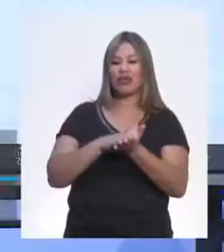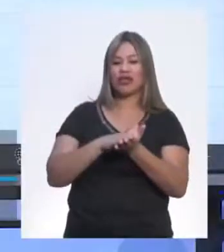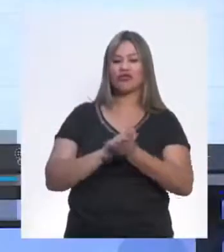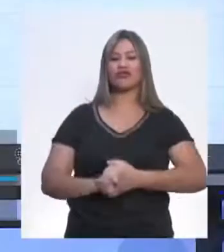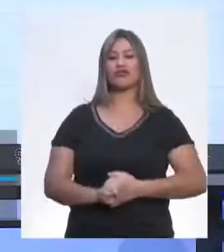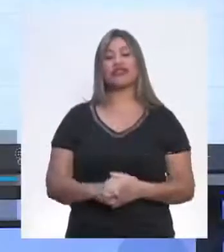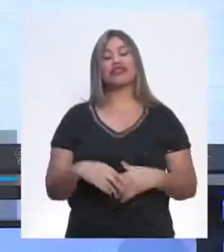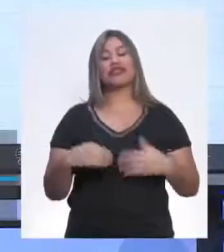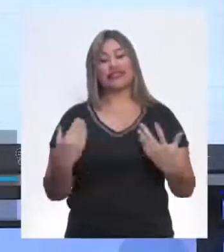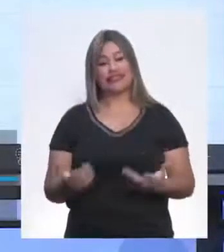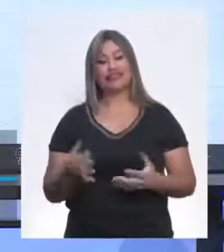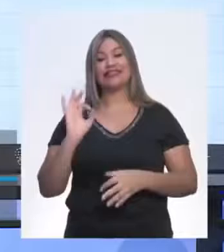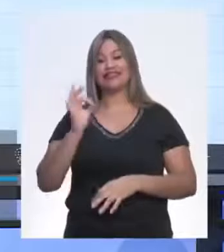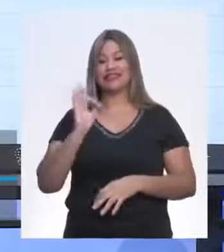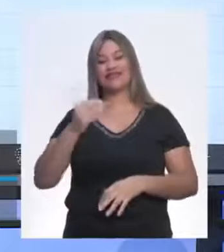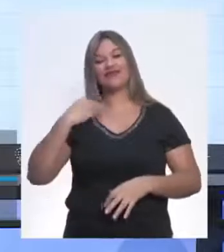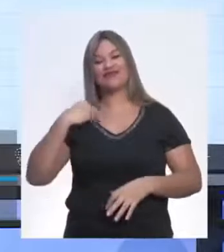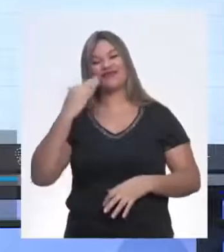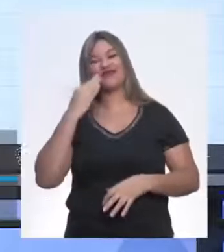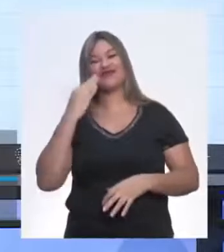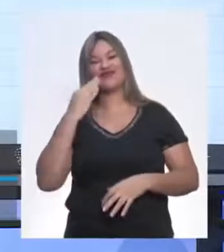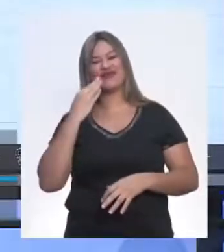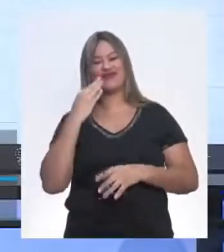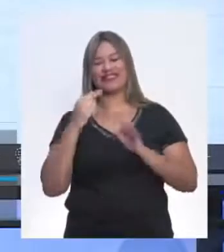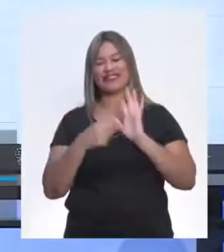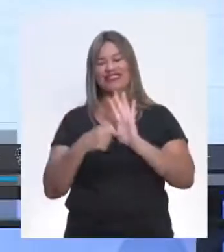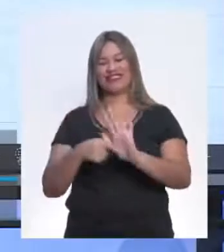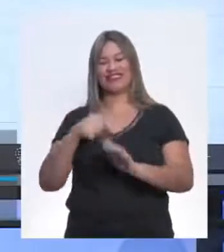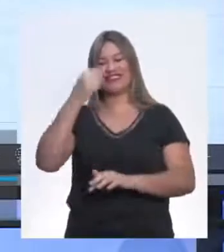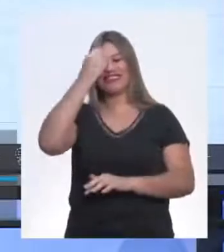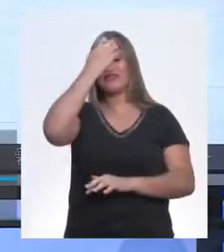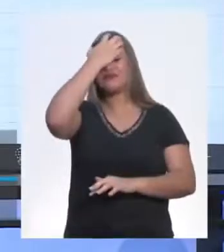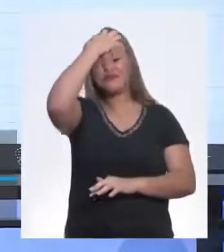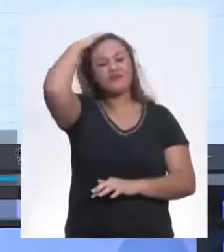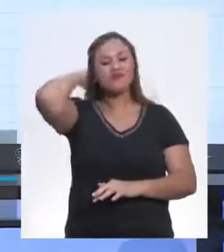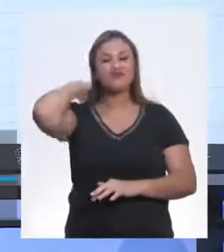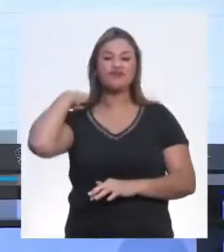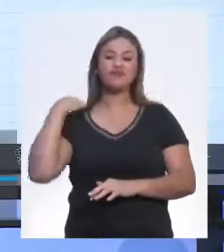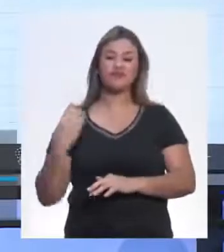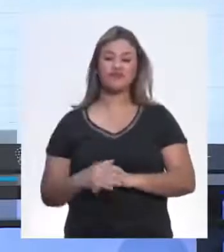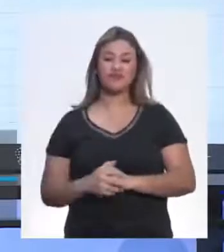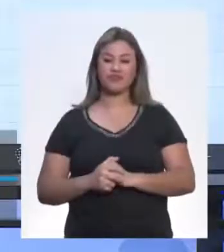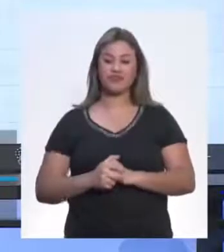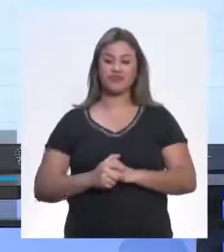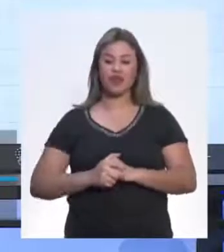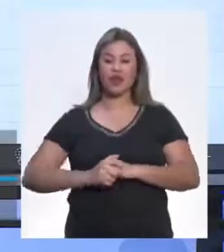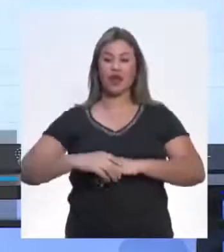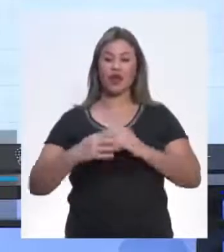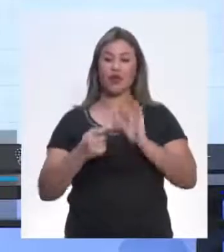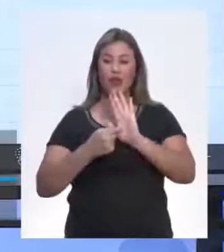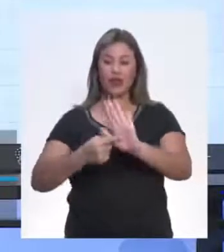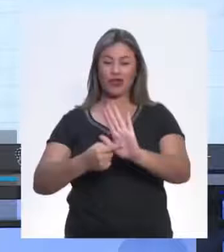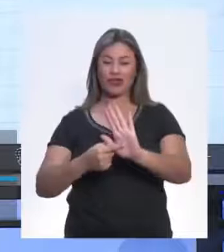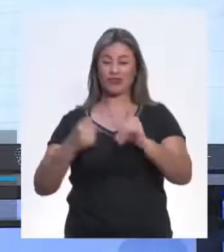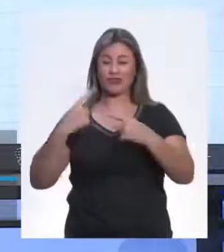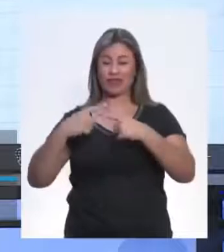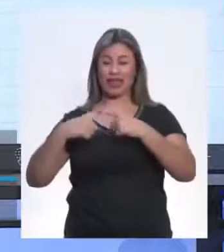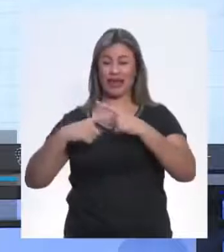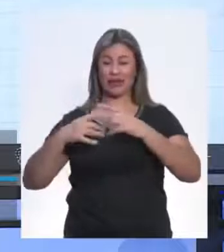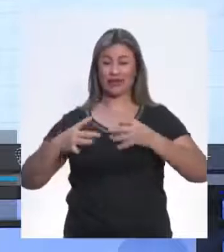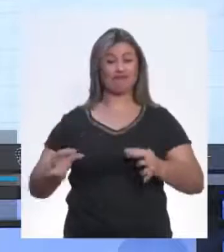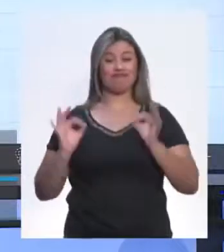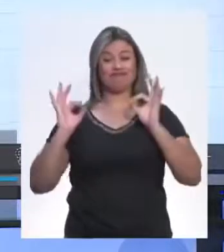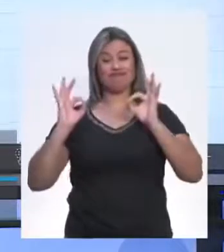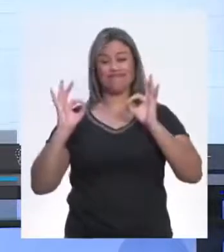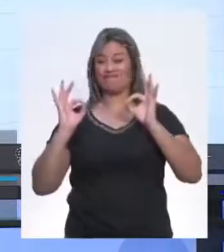vou tentar mostrar, já tô O tentar dizendo, é ótimo. vou tentar mostrar, porque eu não sou muito bom. Nós vamos